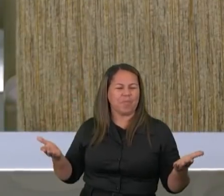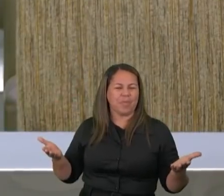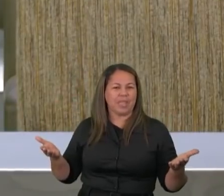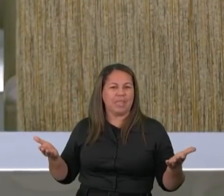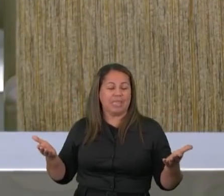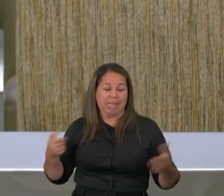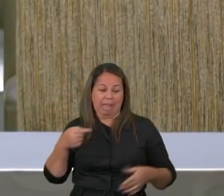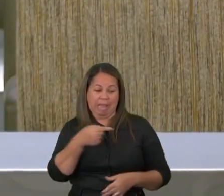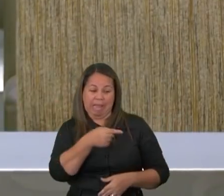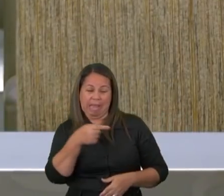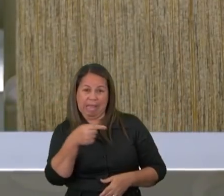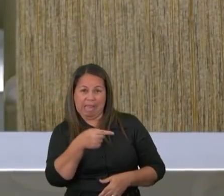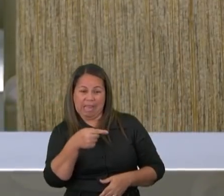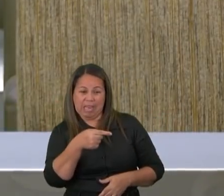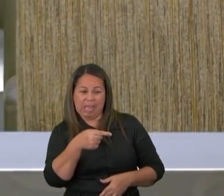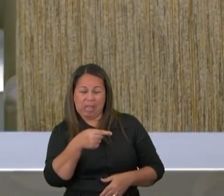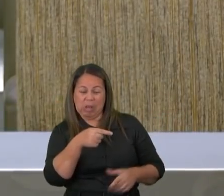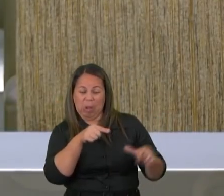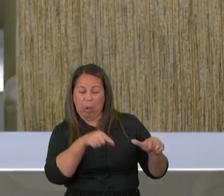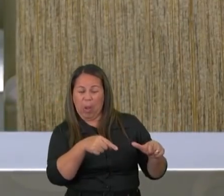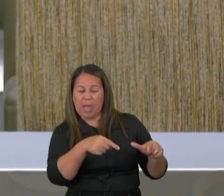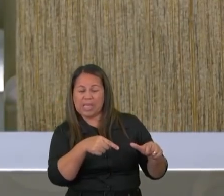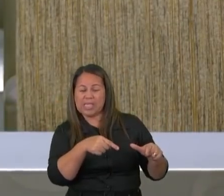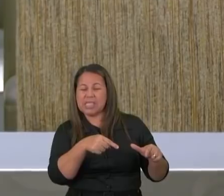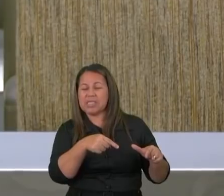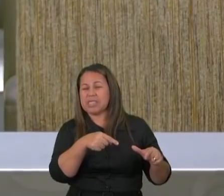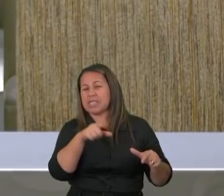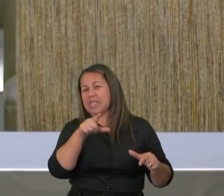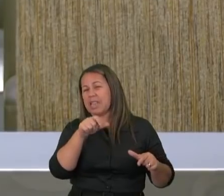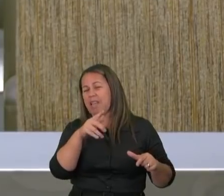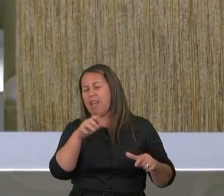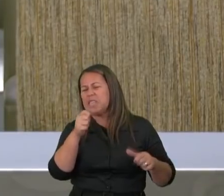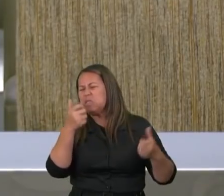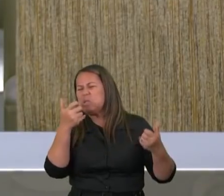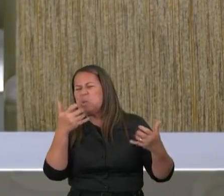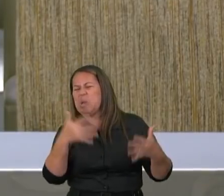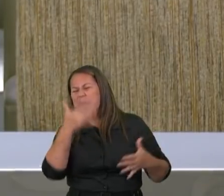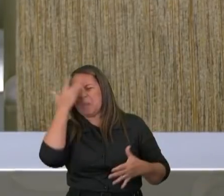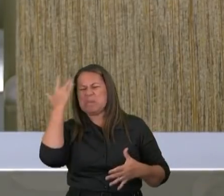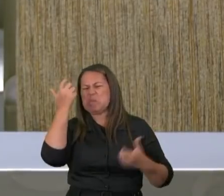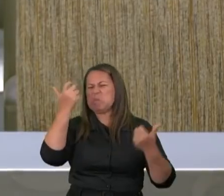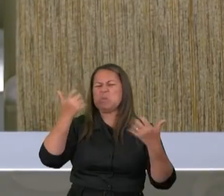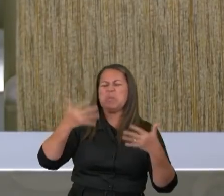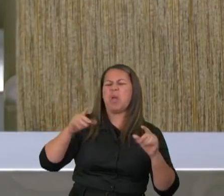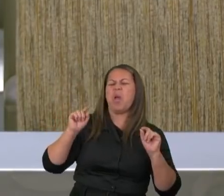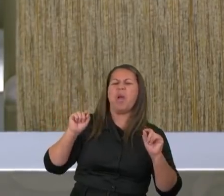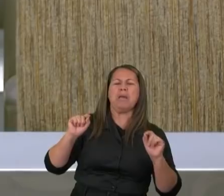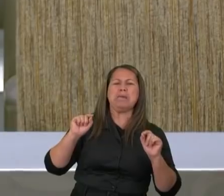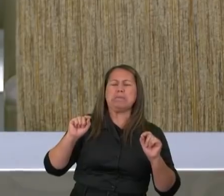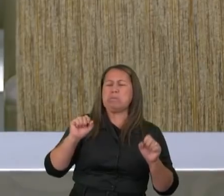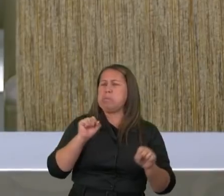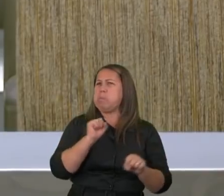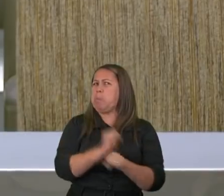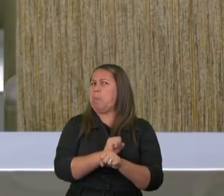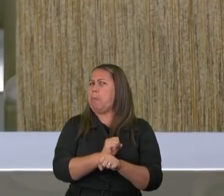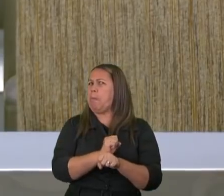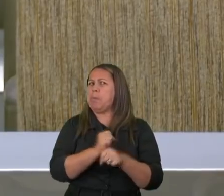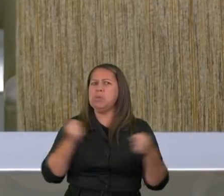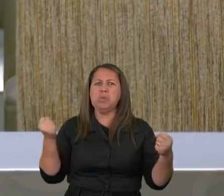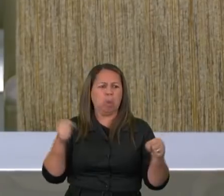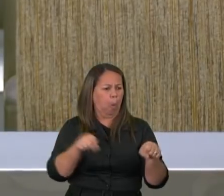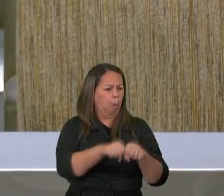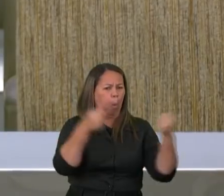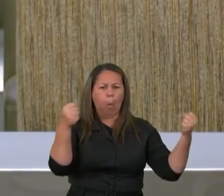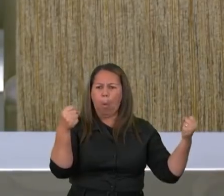Aqueles laços, segundo alguns comentaristas afirmam, era impossível que ele se